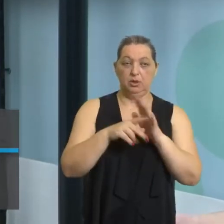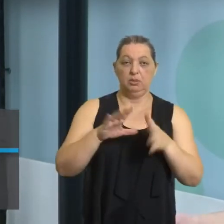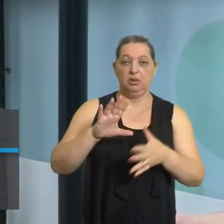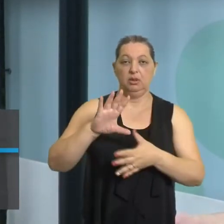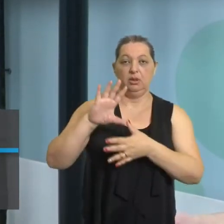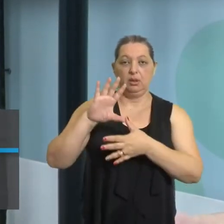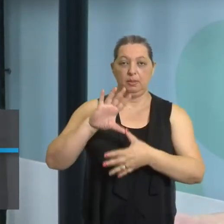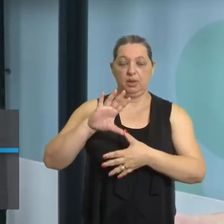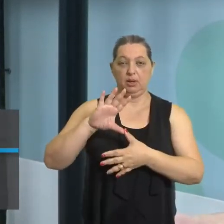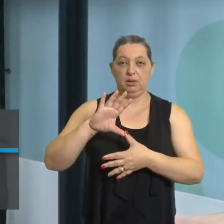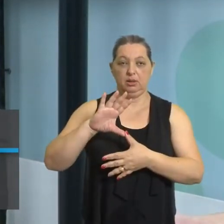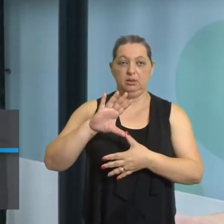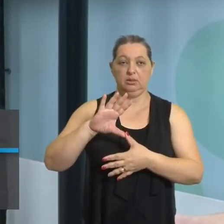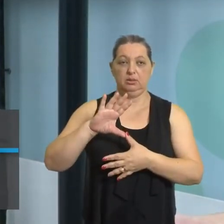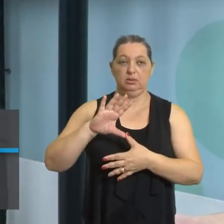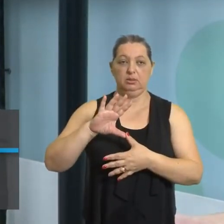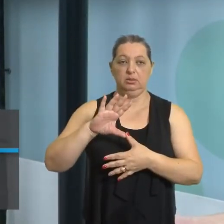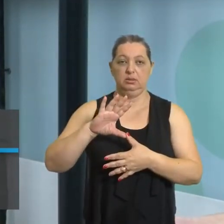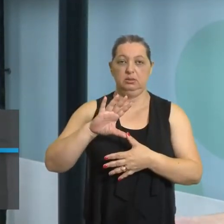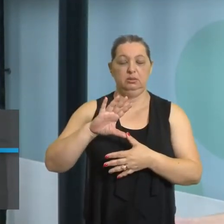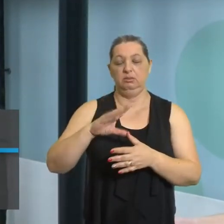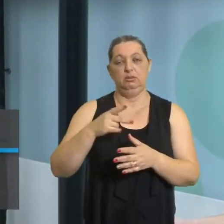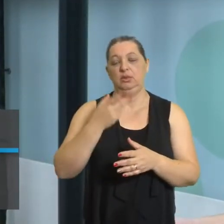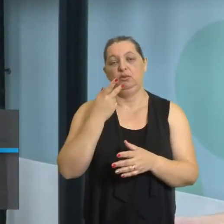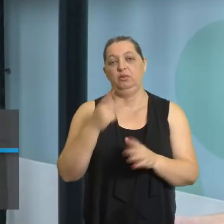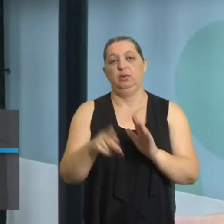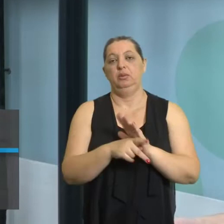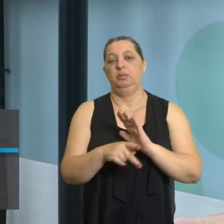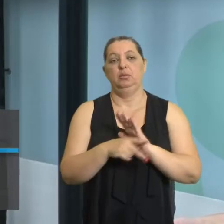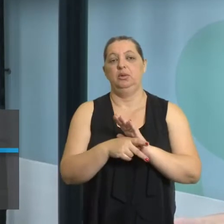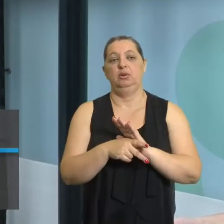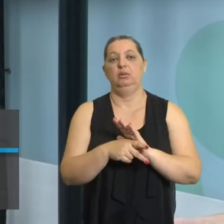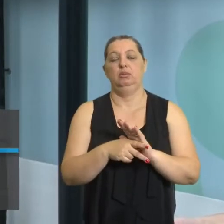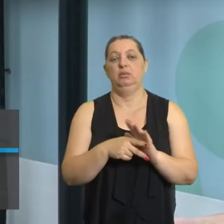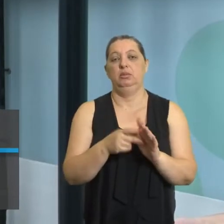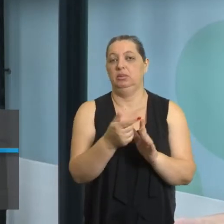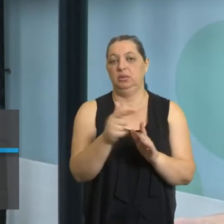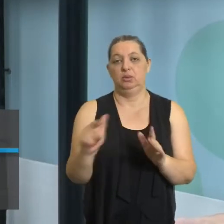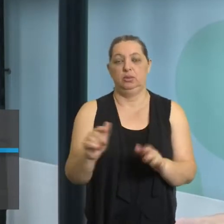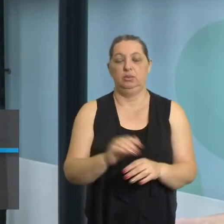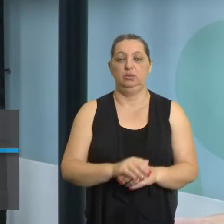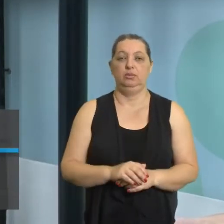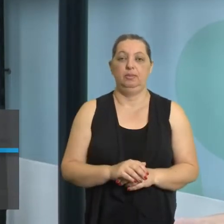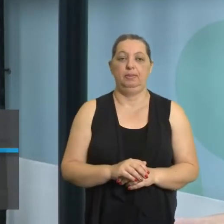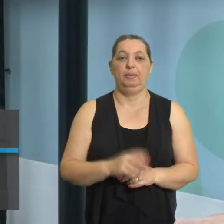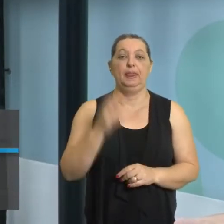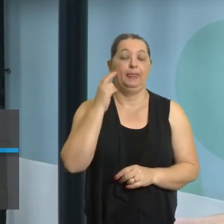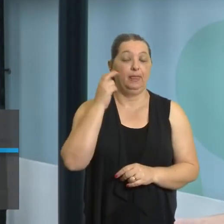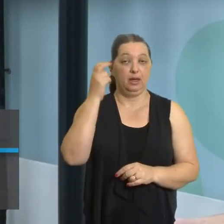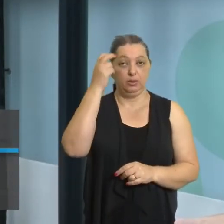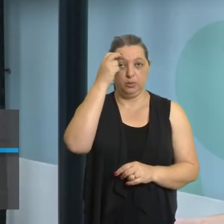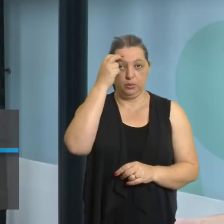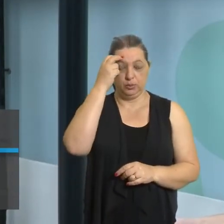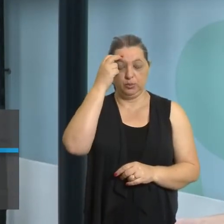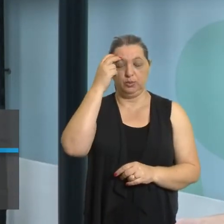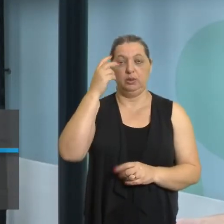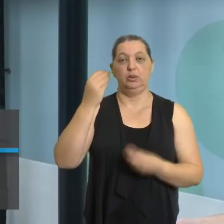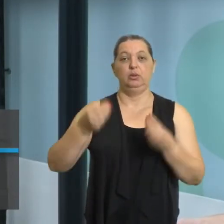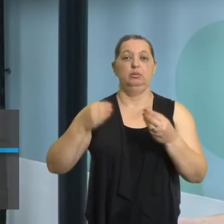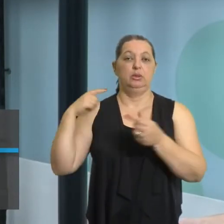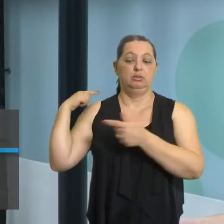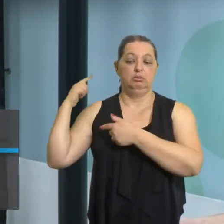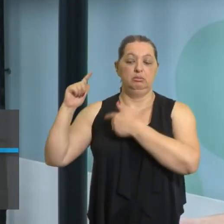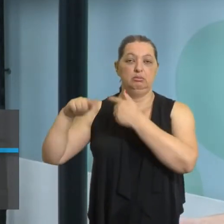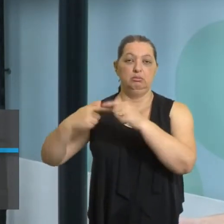mais específicas a gente não falam de índio norte-americano e da cultura afro-brasileira de como afro e